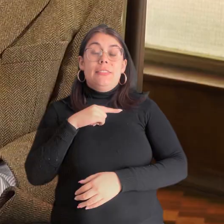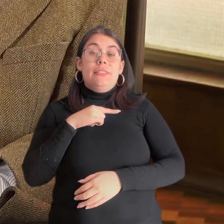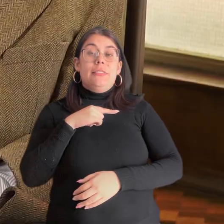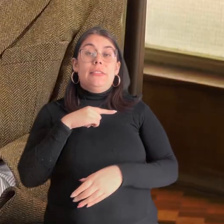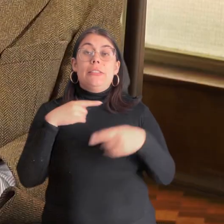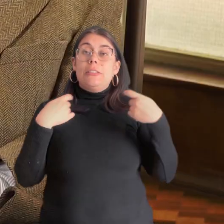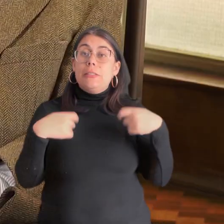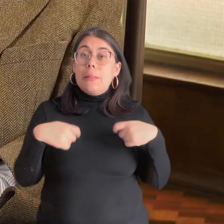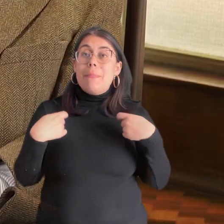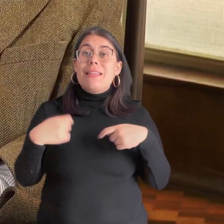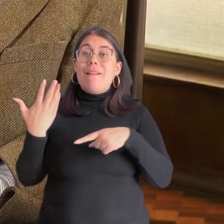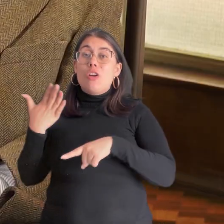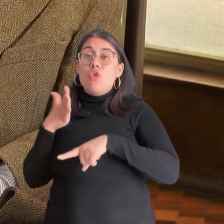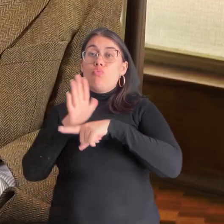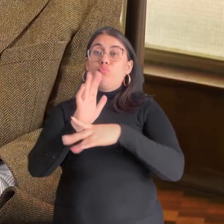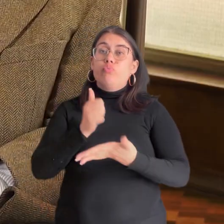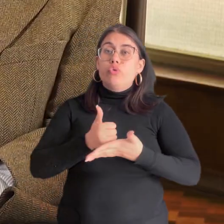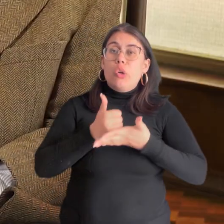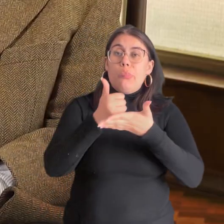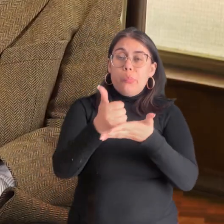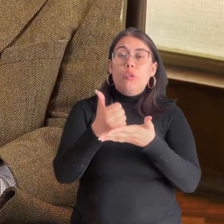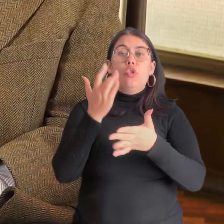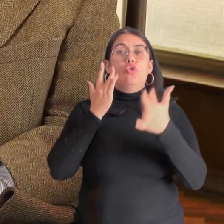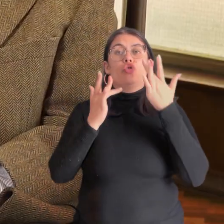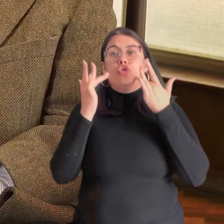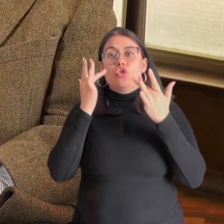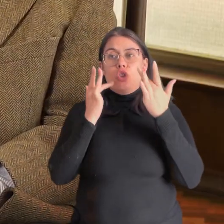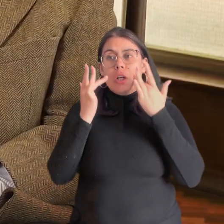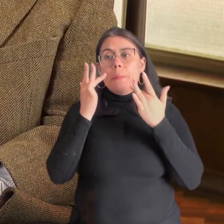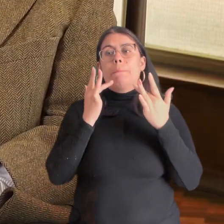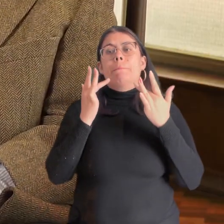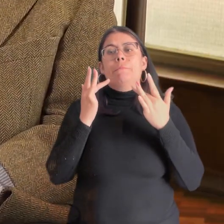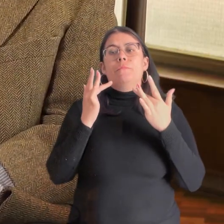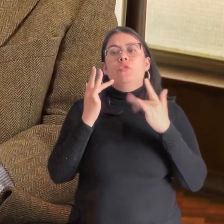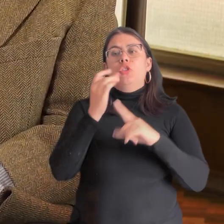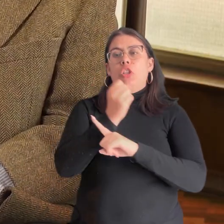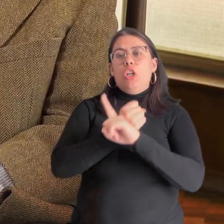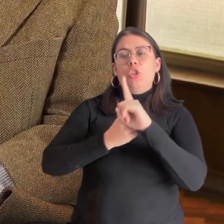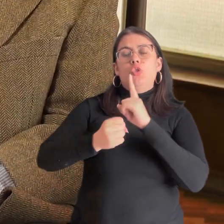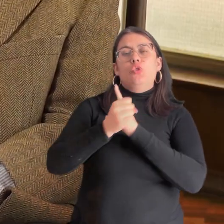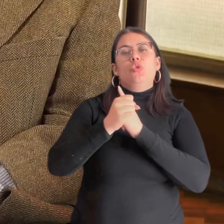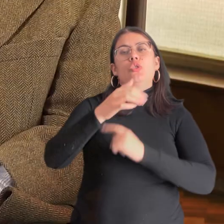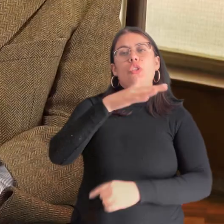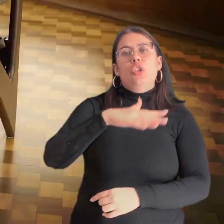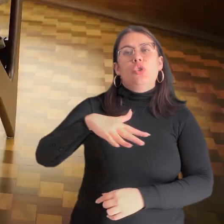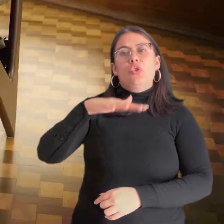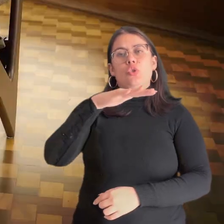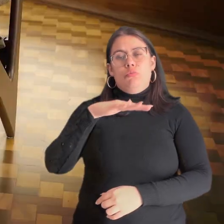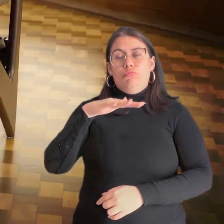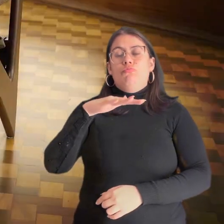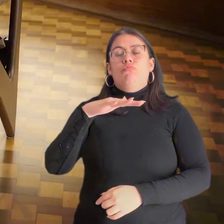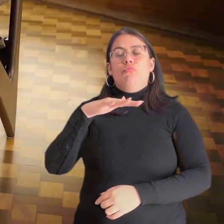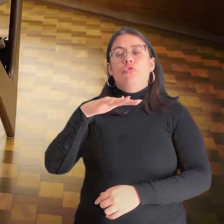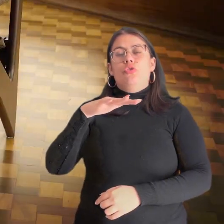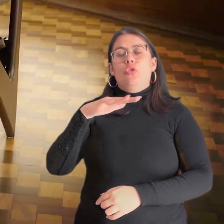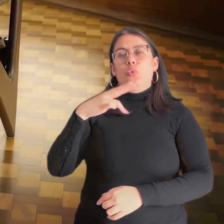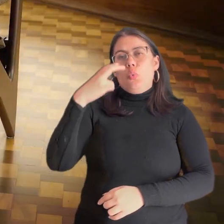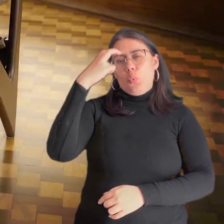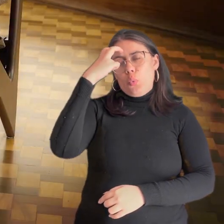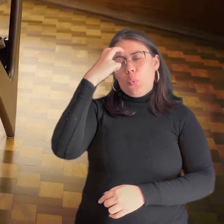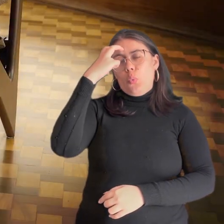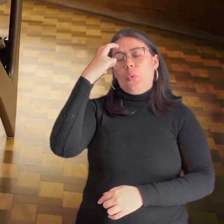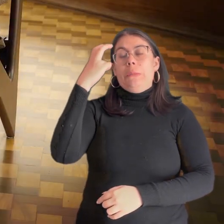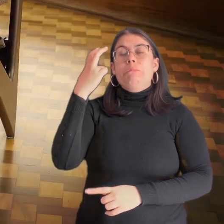que dar assessoria ao teatro, enfim, à Sociedade de Cultura Artística. Por isso a gente estava ligado